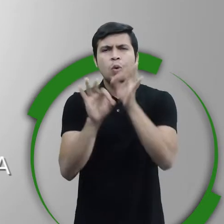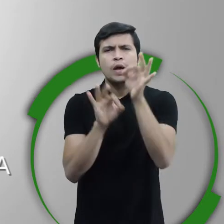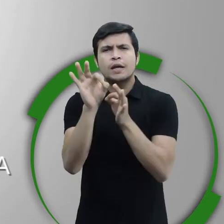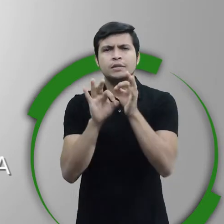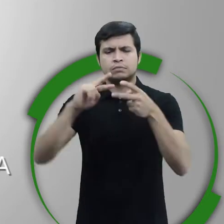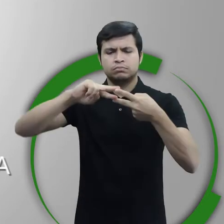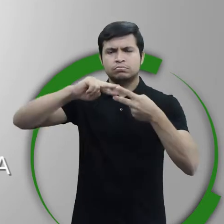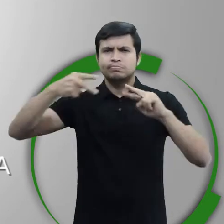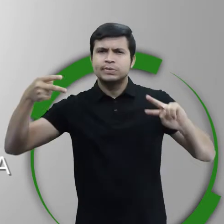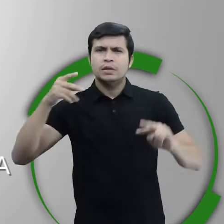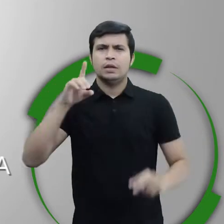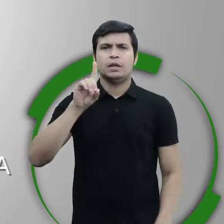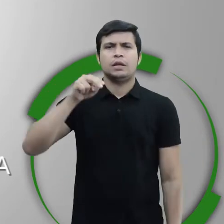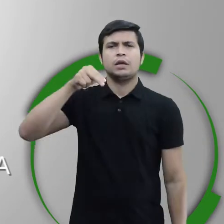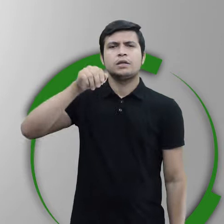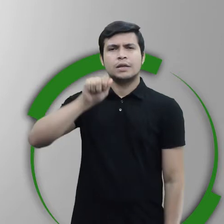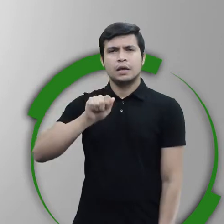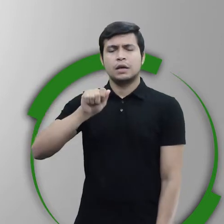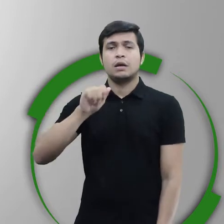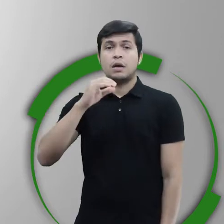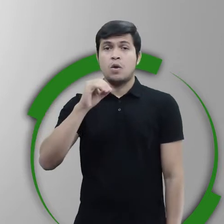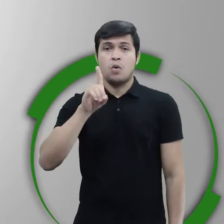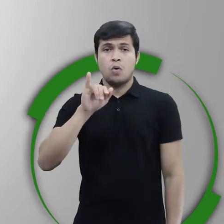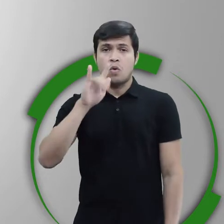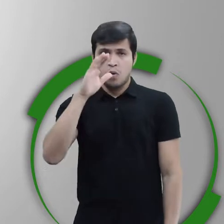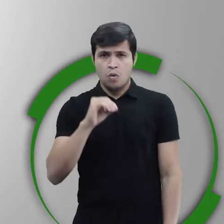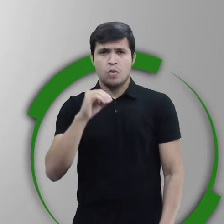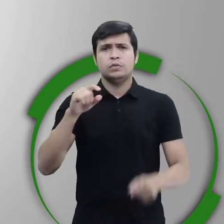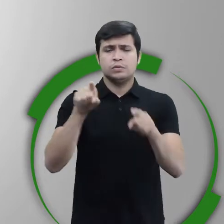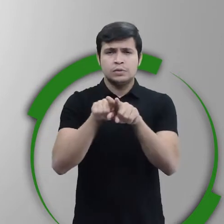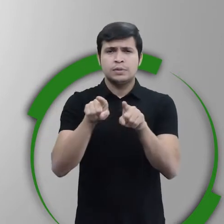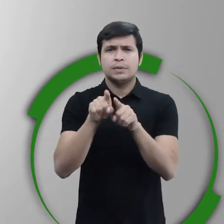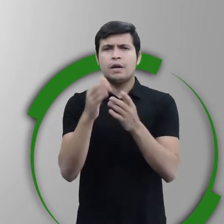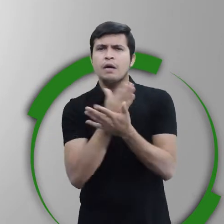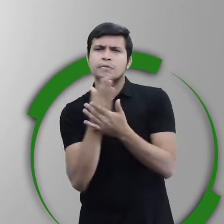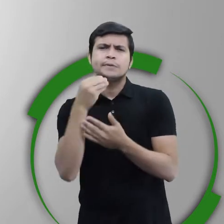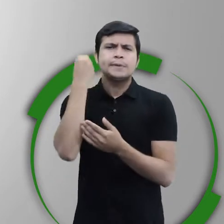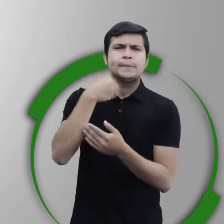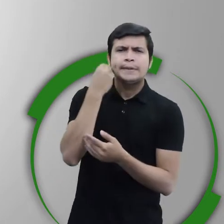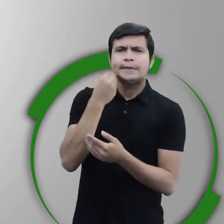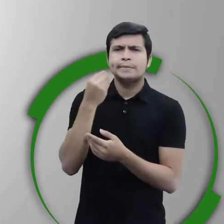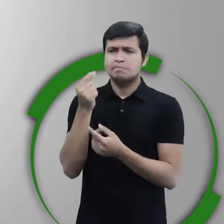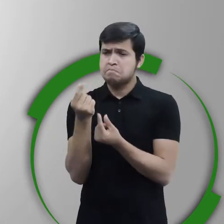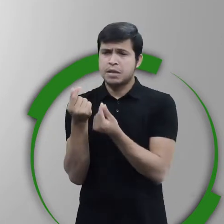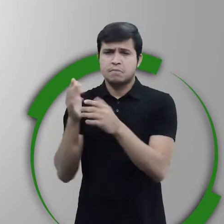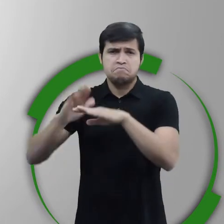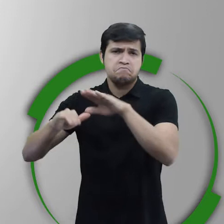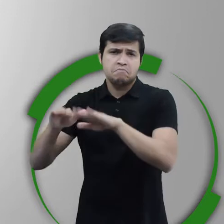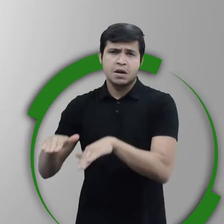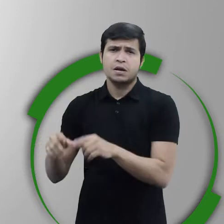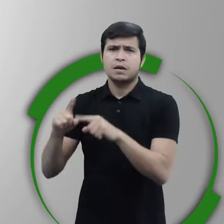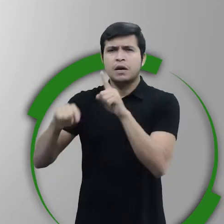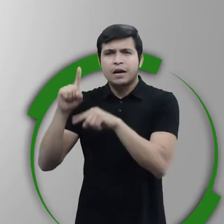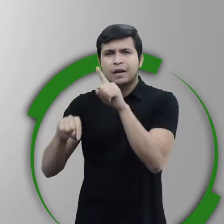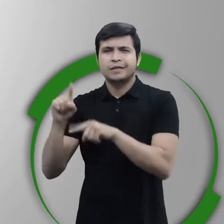seu código e a origem da diversidade, além de mostrar alguns experimentos com materiais de baixo custo e viáveis para serem